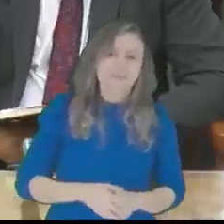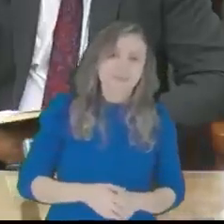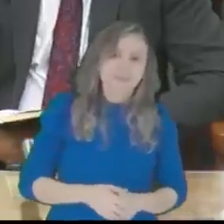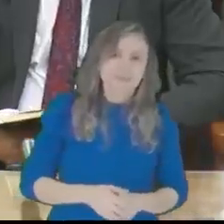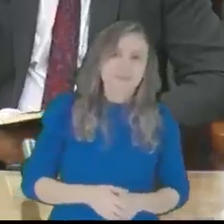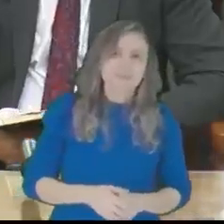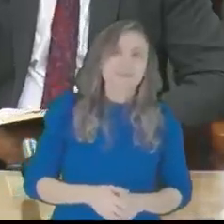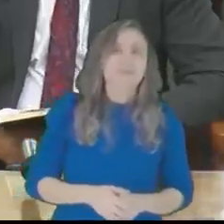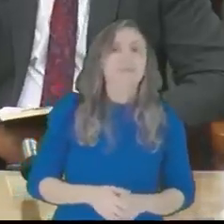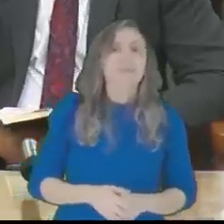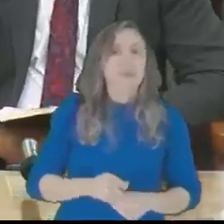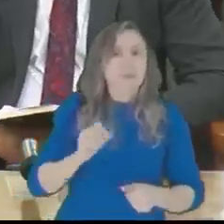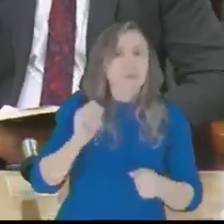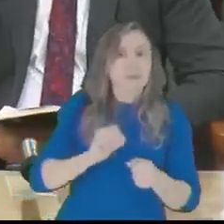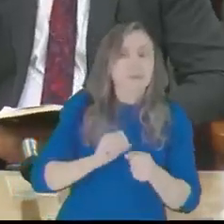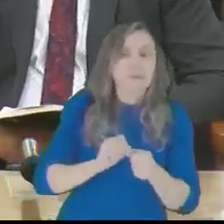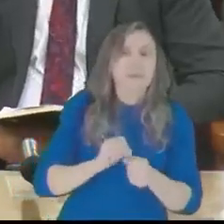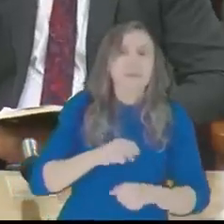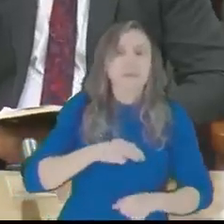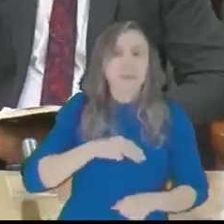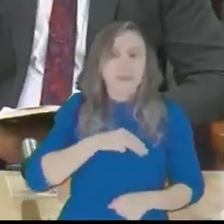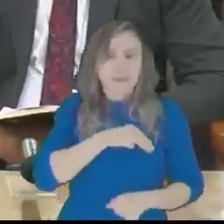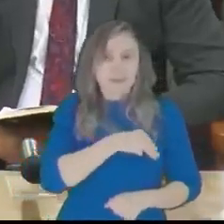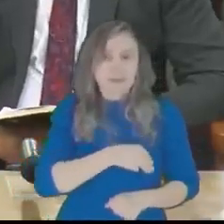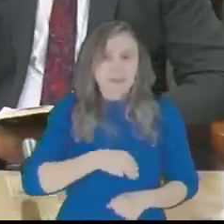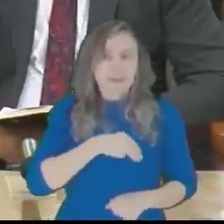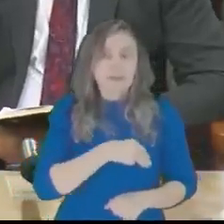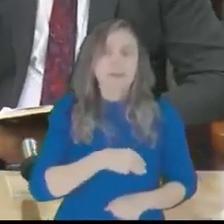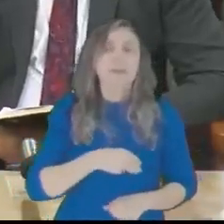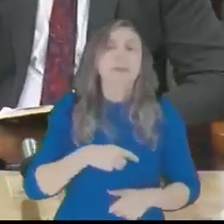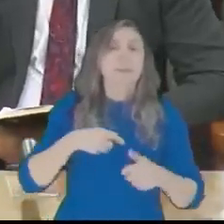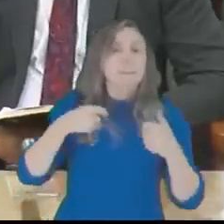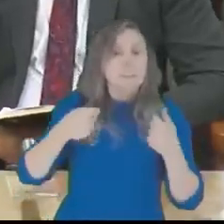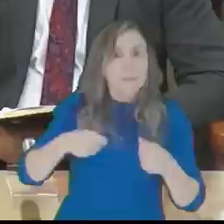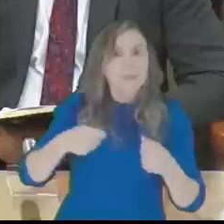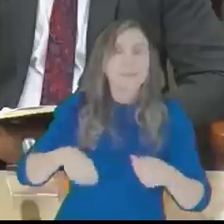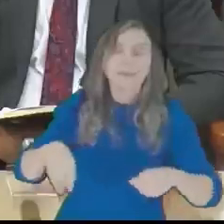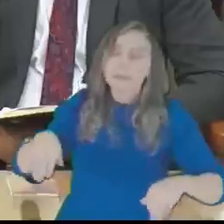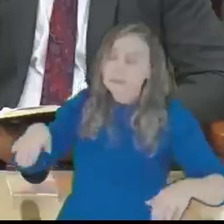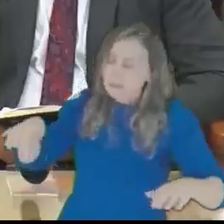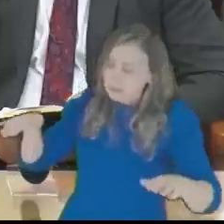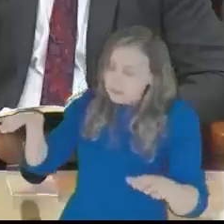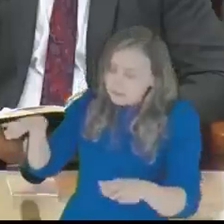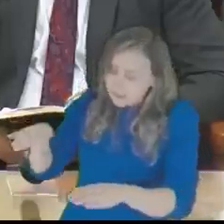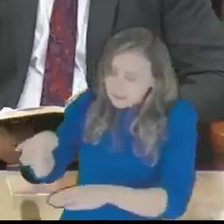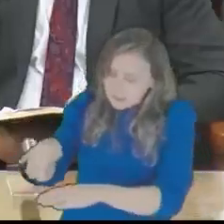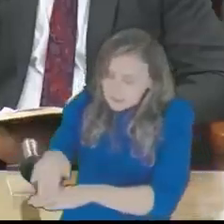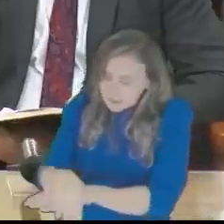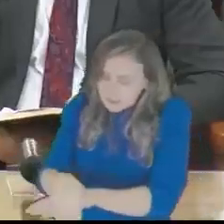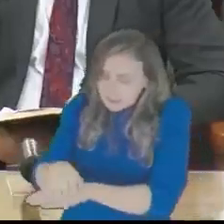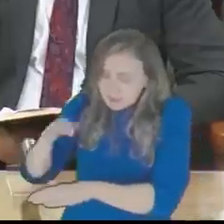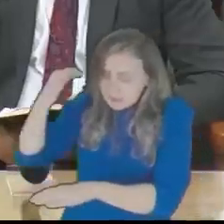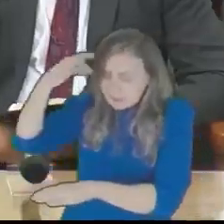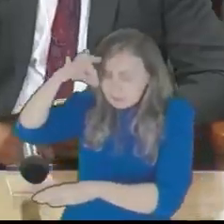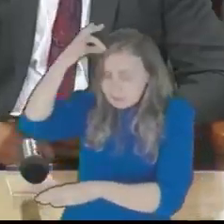a missão é preciso que nós estejamos debaixo do controle do Espírito Santo, dominados pelo Espírito